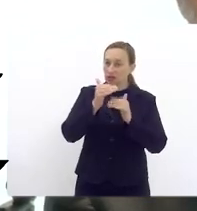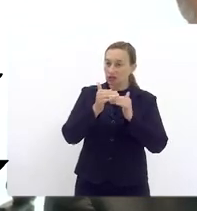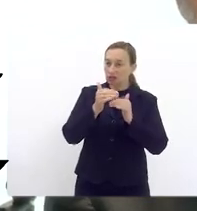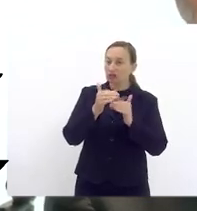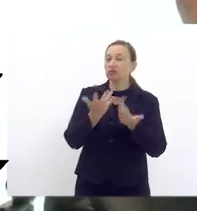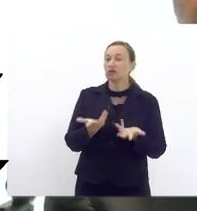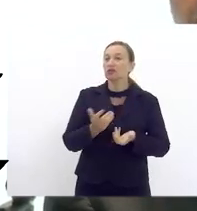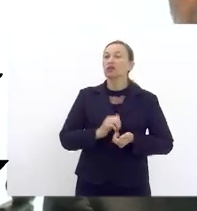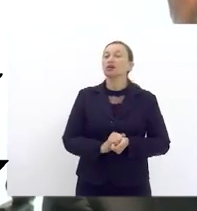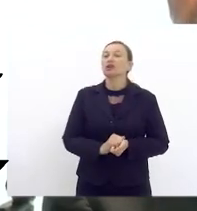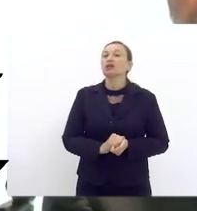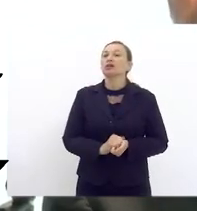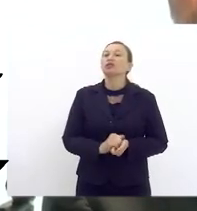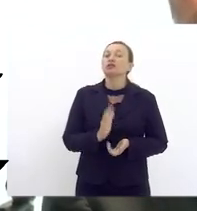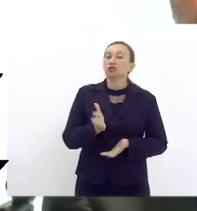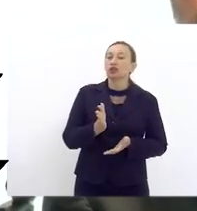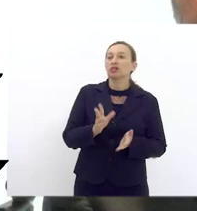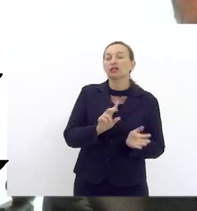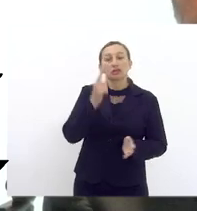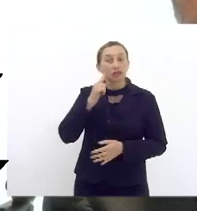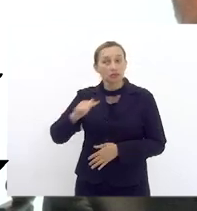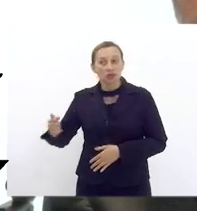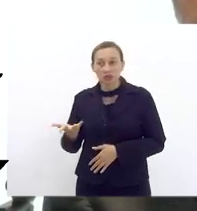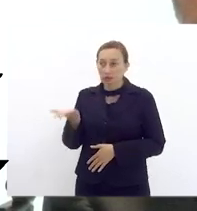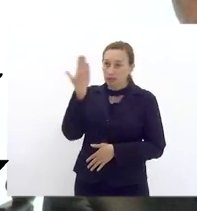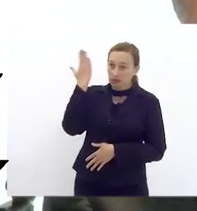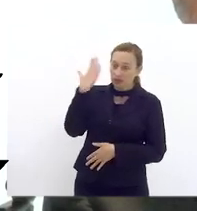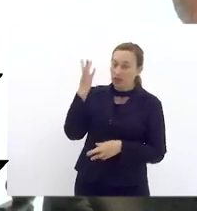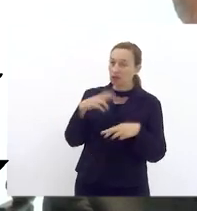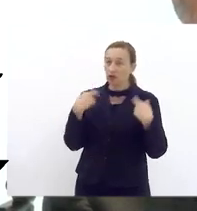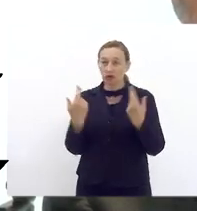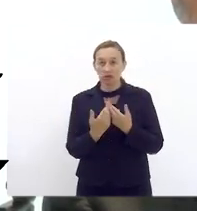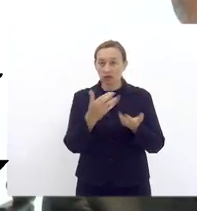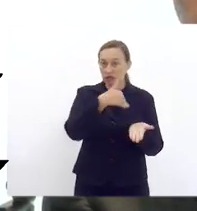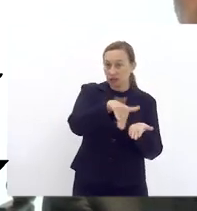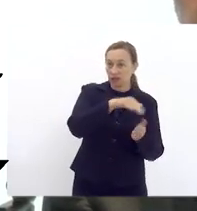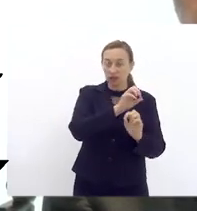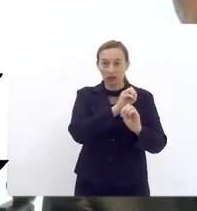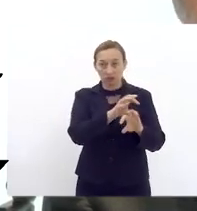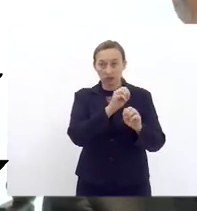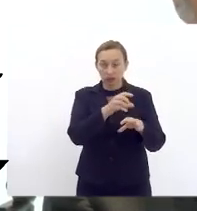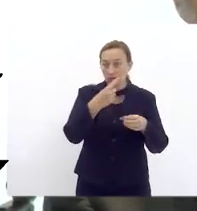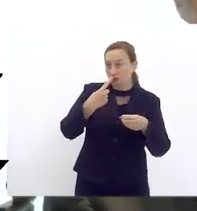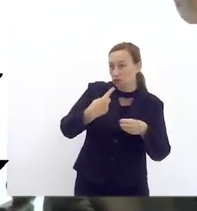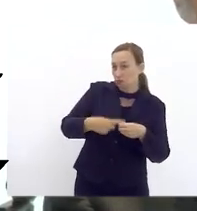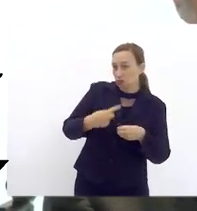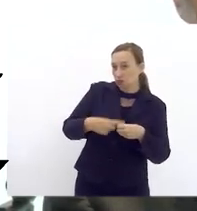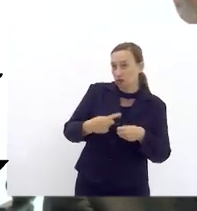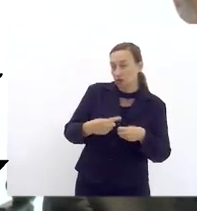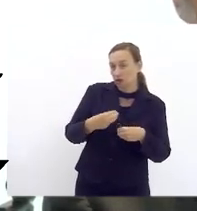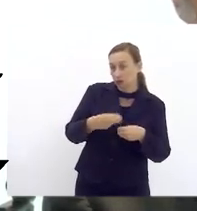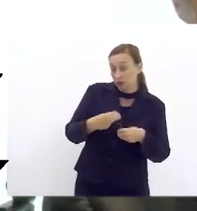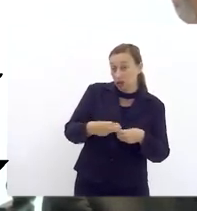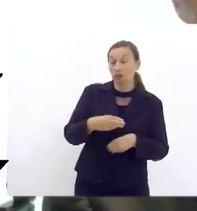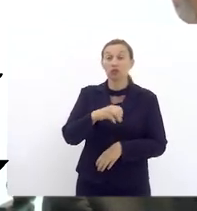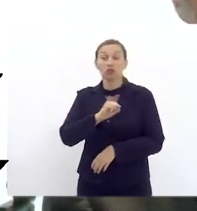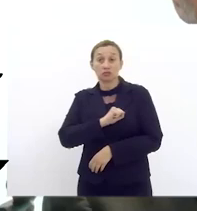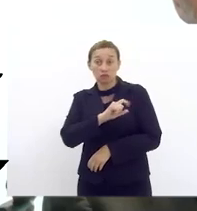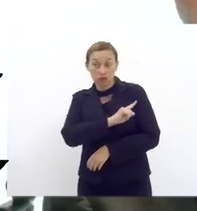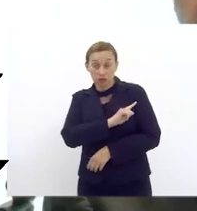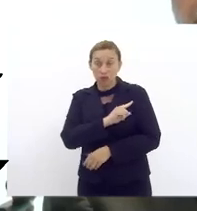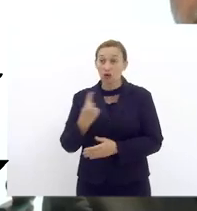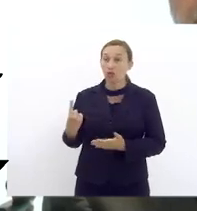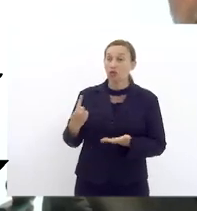já tivemos na semana passada uma reunião com a Secretaria de Educação do município de São Gonçalo que se comprometeu